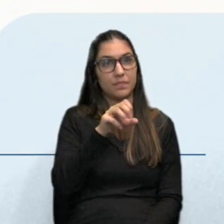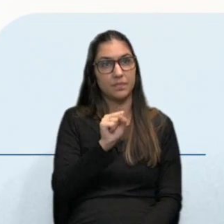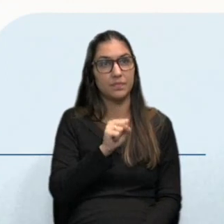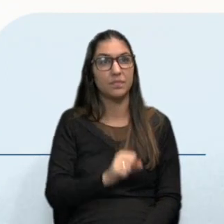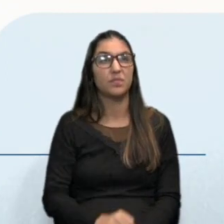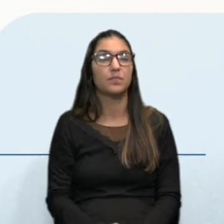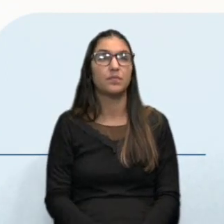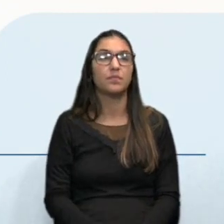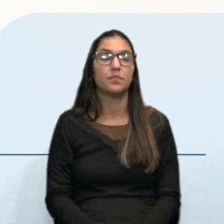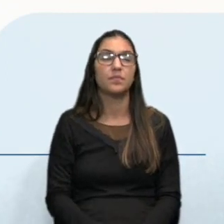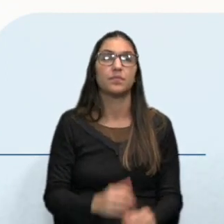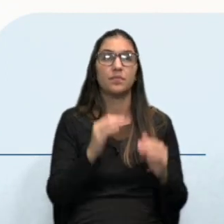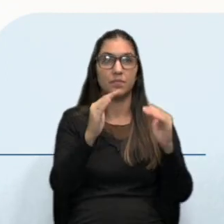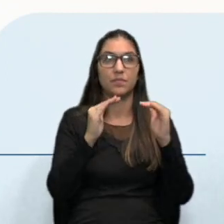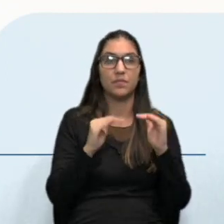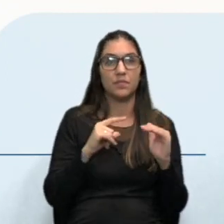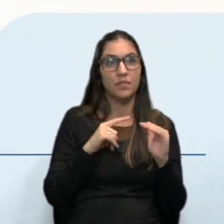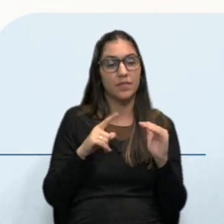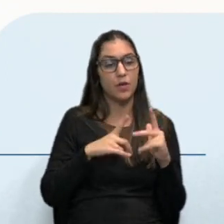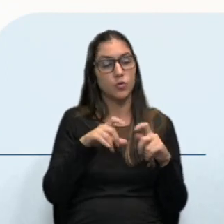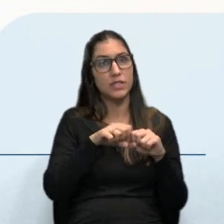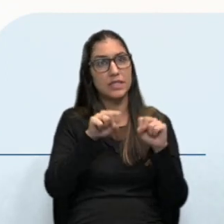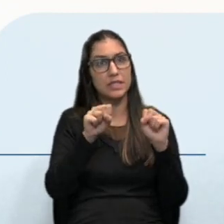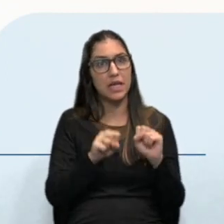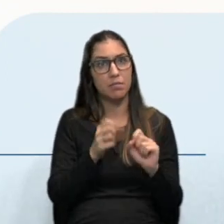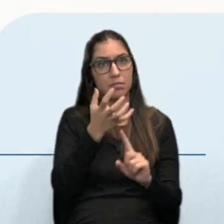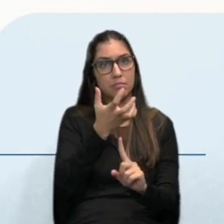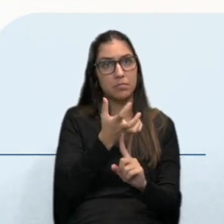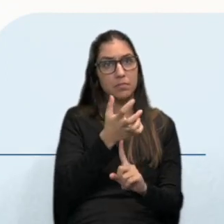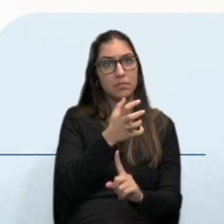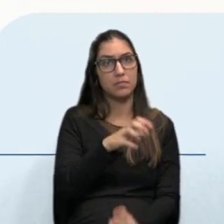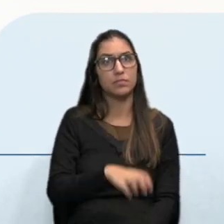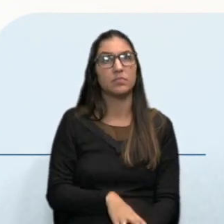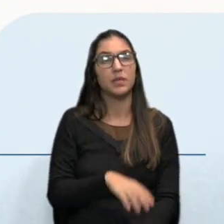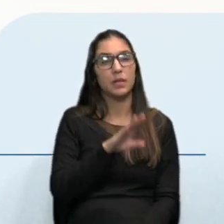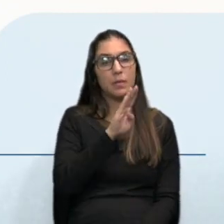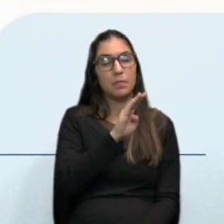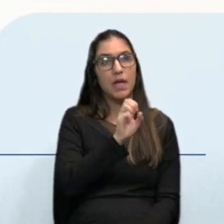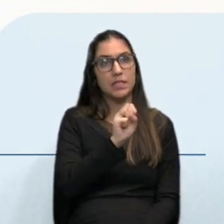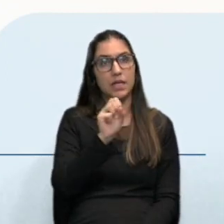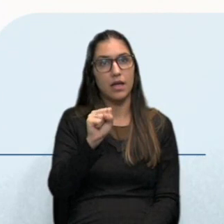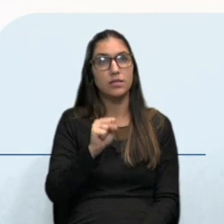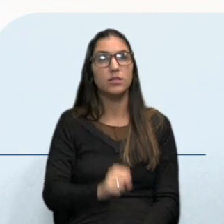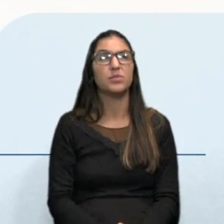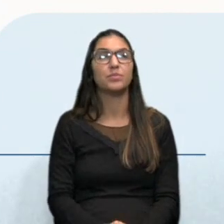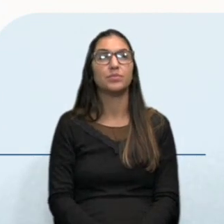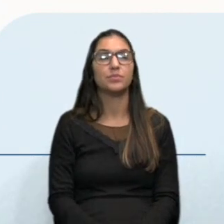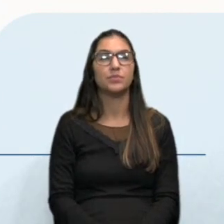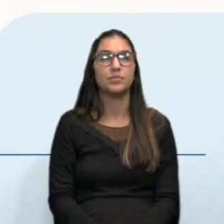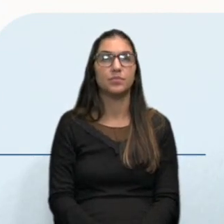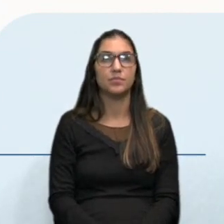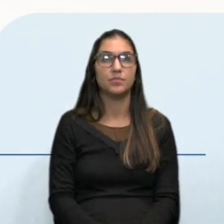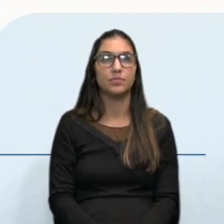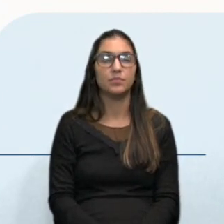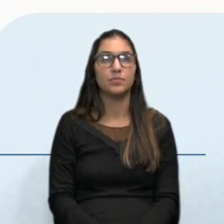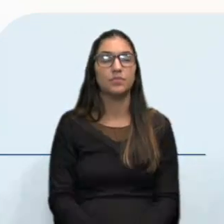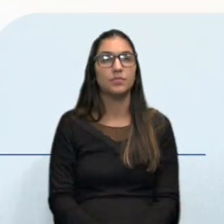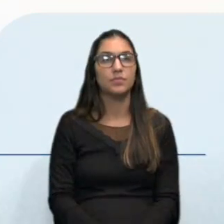né? Ele tem o sistema de estação base, BSS, Base